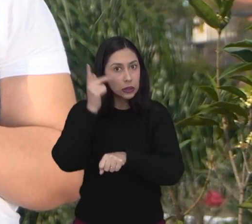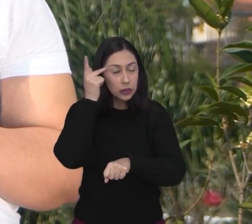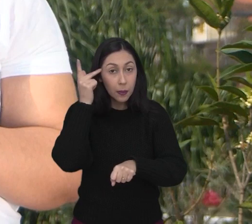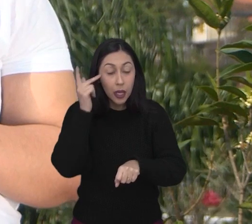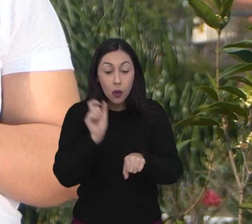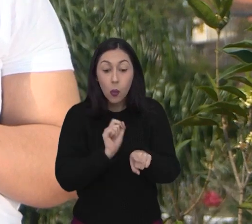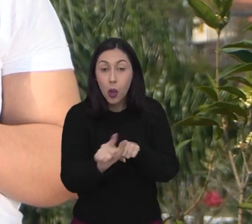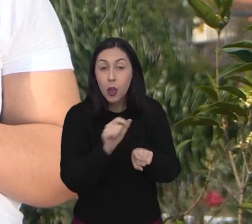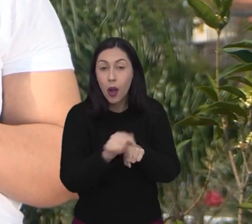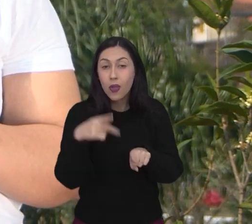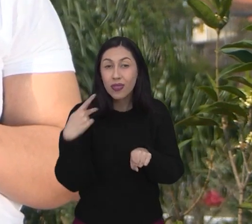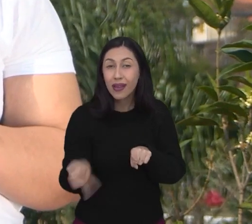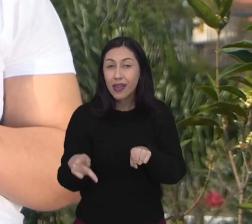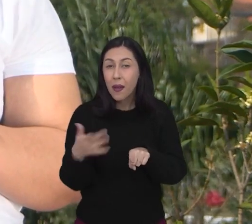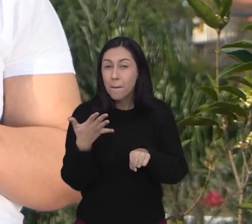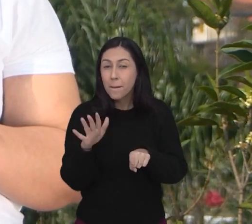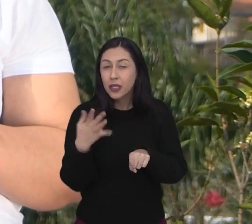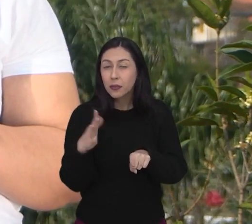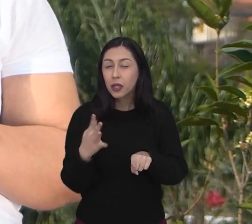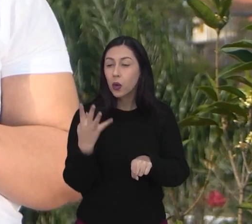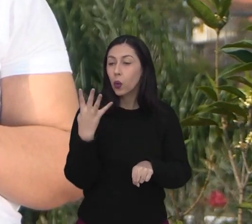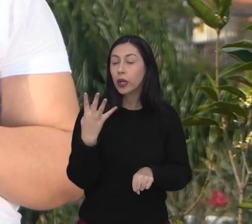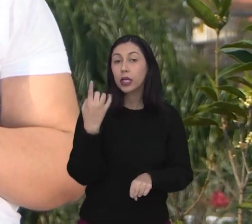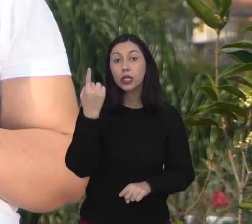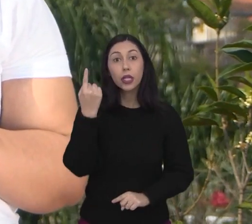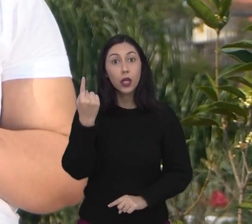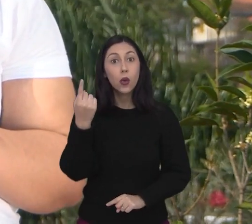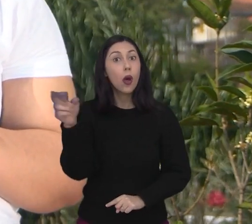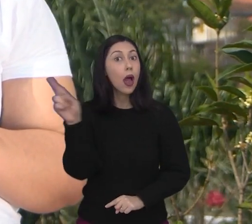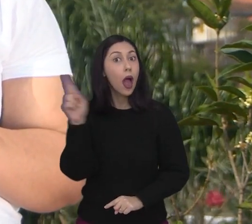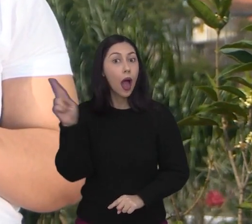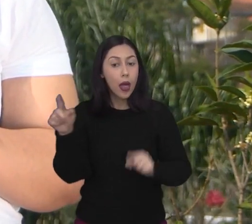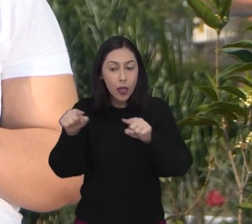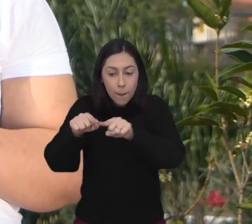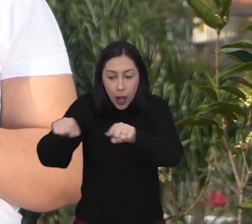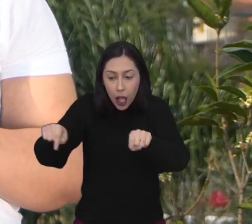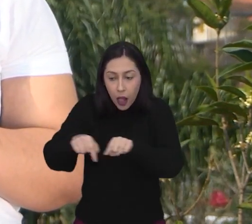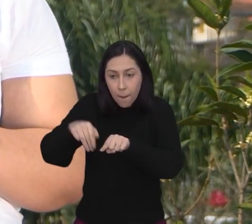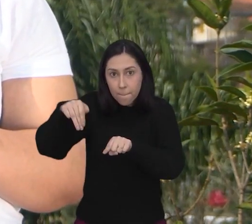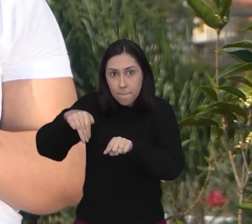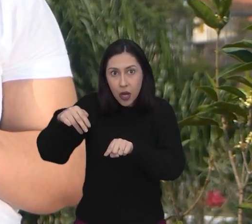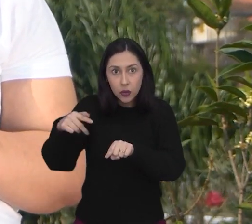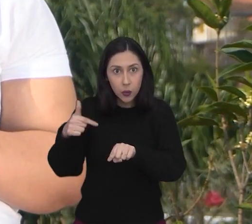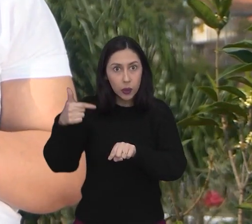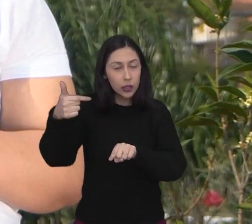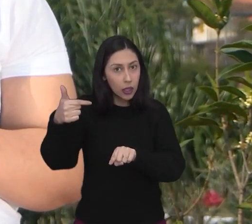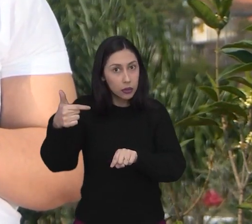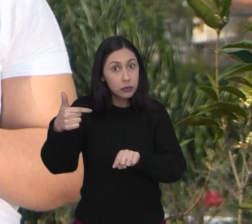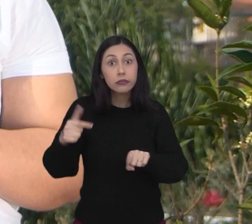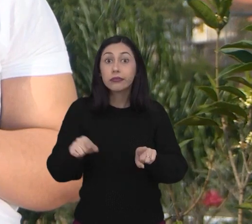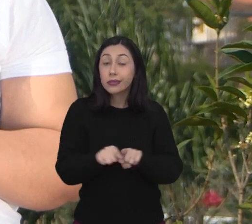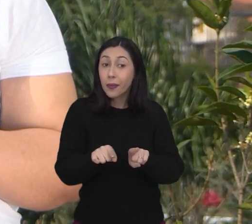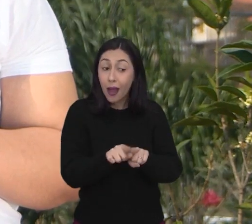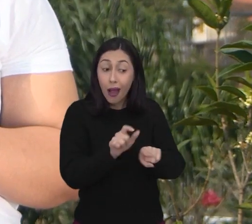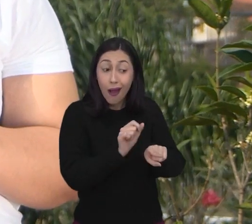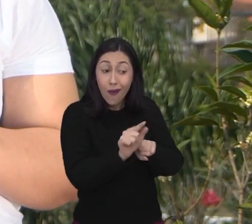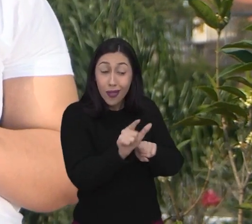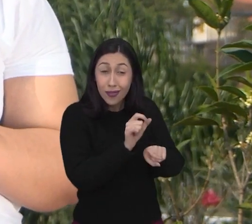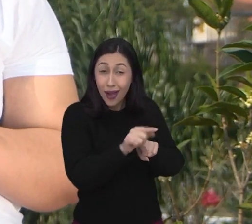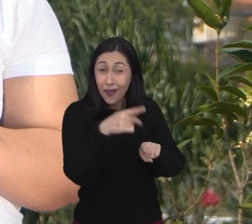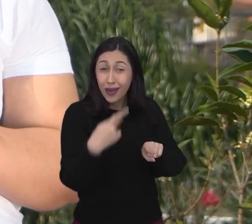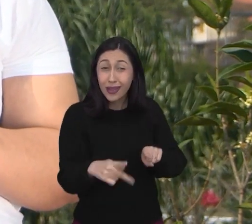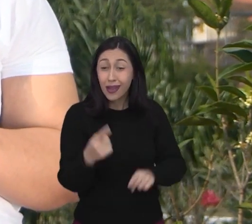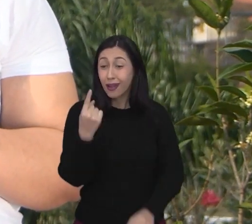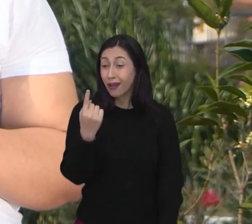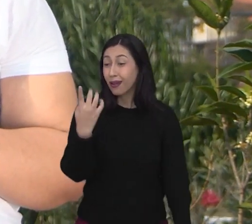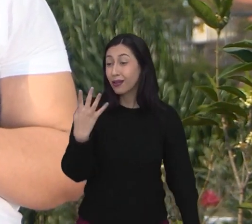do estado, o aluguel em São José dos Campos custa em média R$ 41,79 por metro quadrado. Além disso, alocar